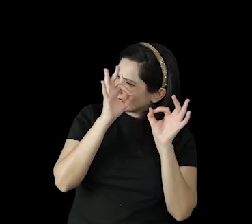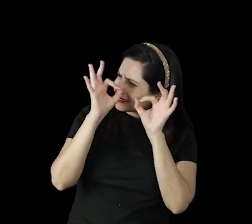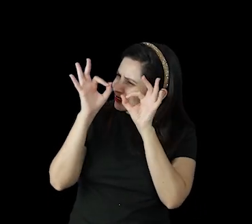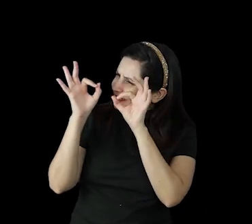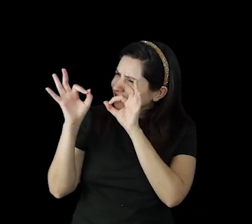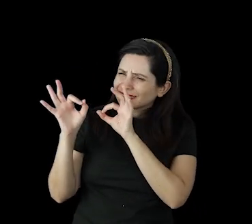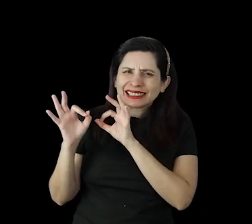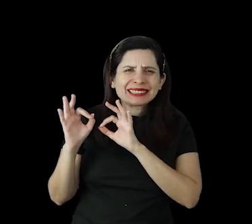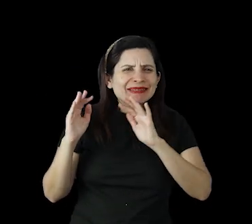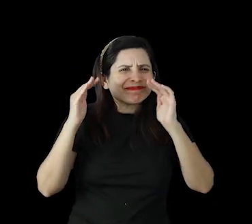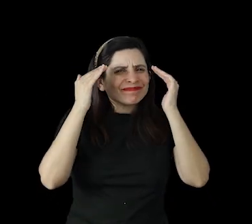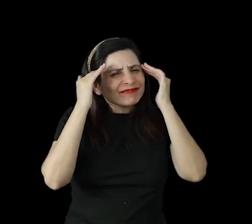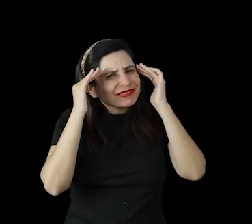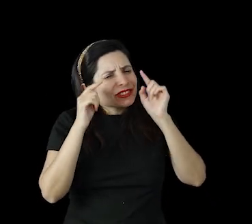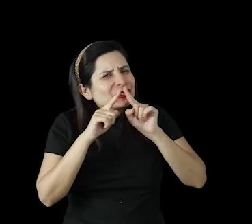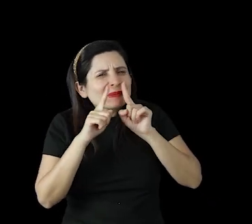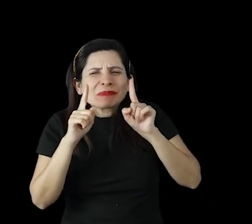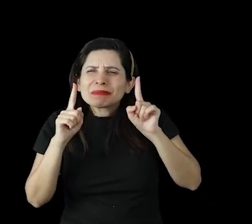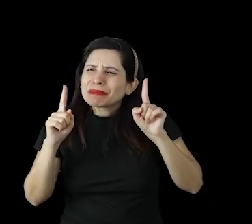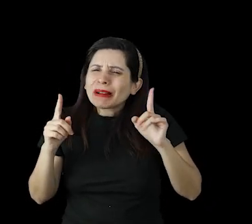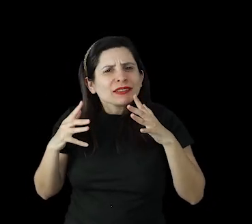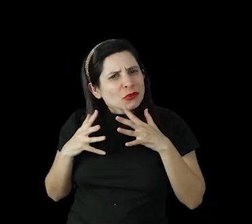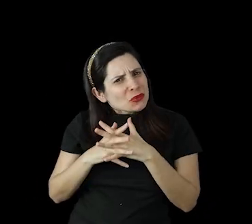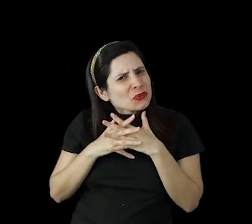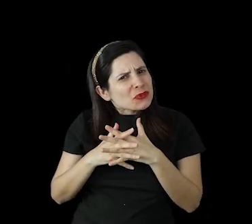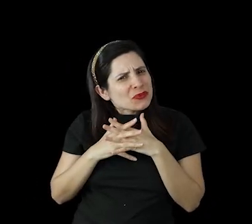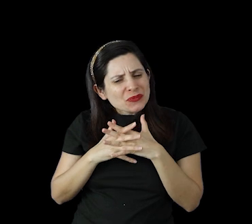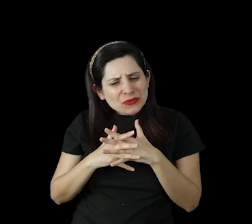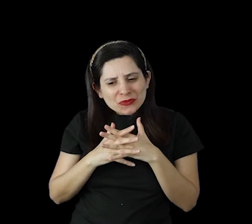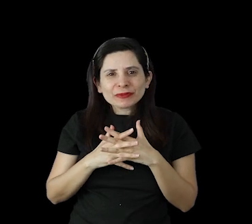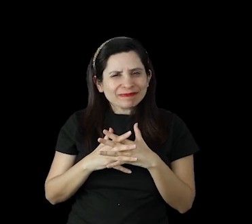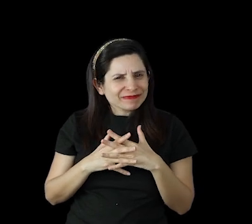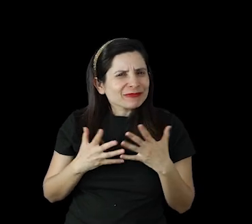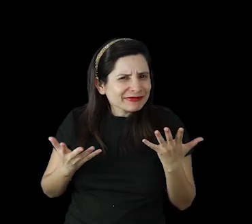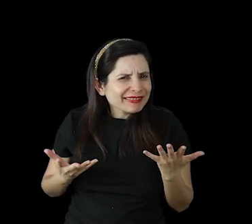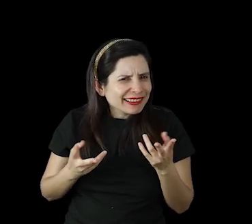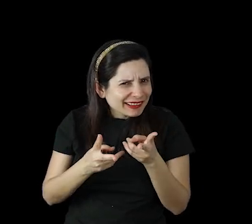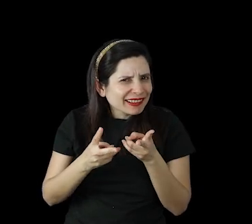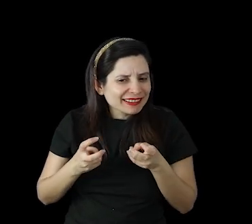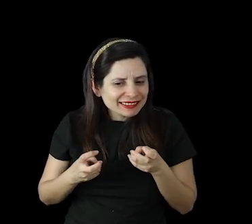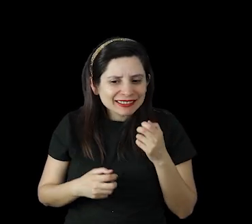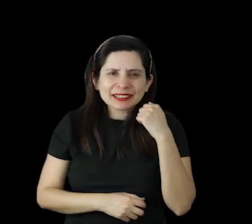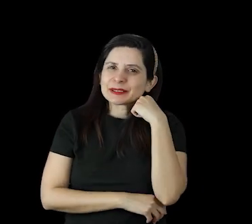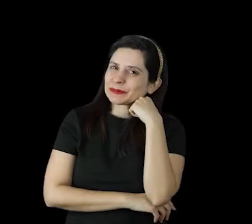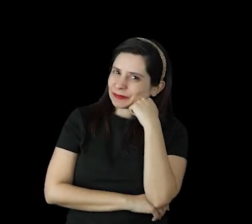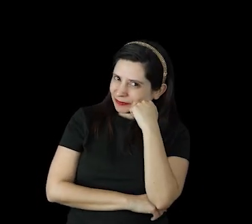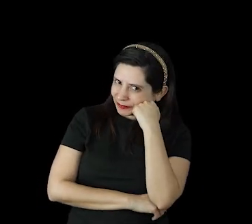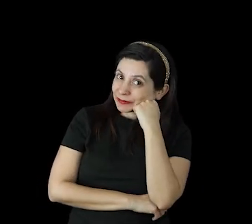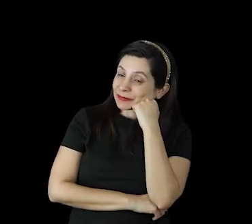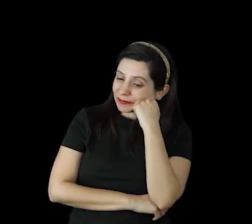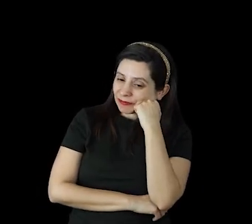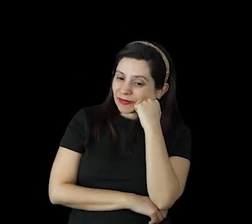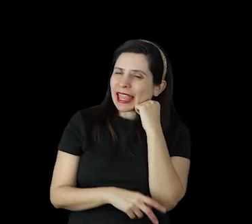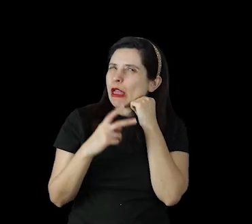fala: "Não entendi, mas é confuso", né. Às vezes a gente não tem essa sensação, mas eu acho